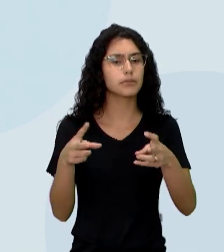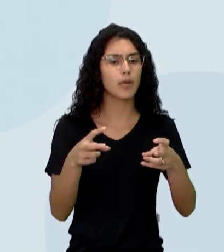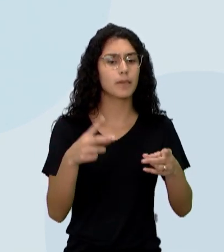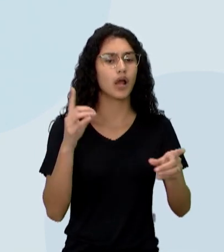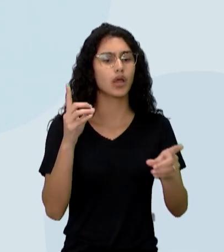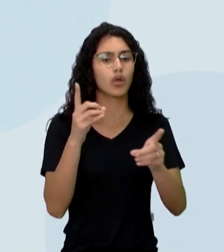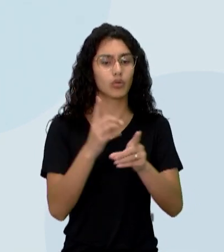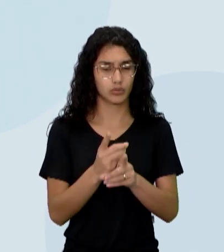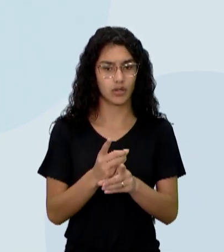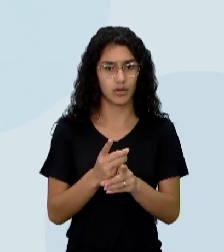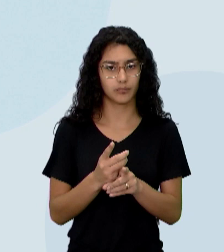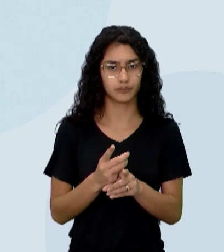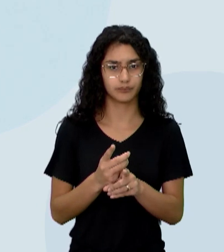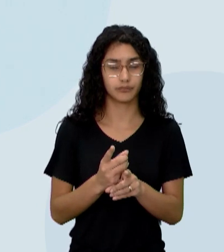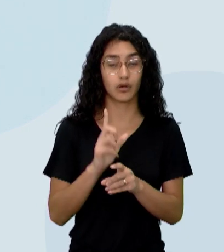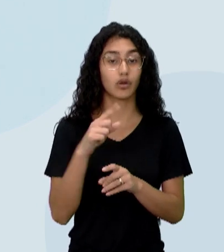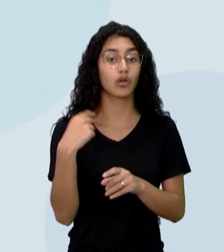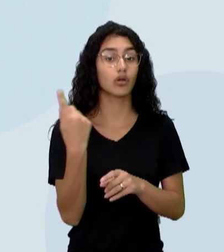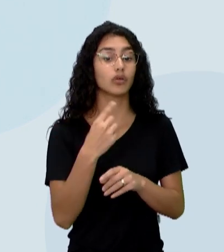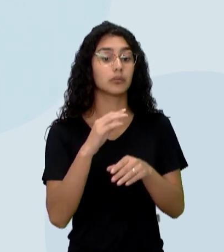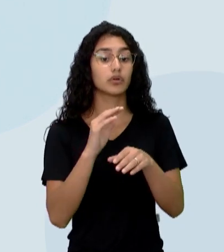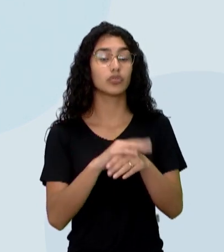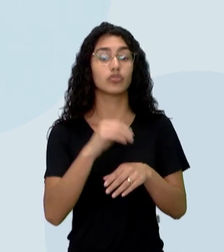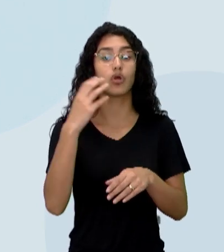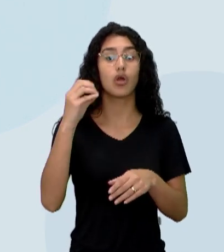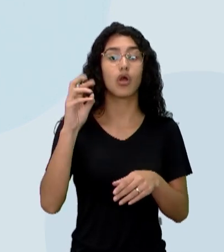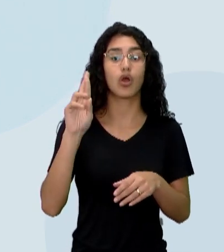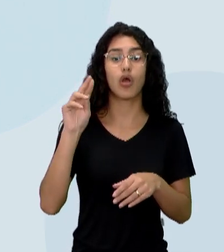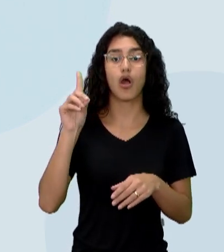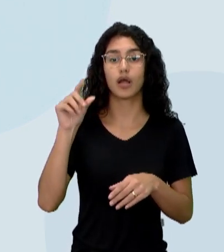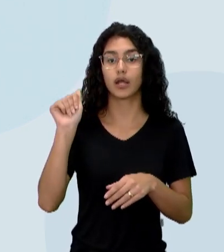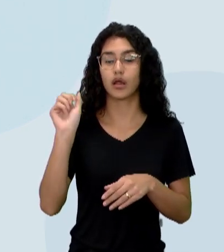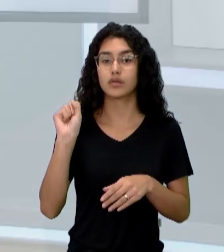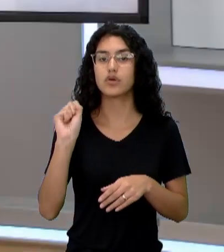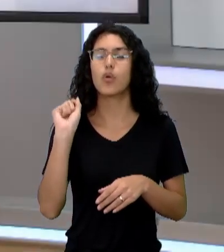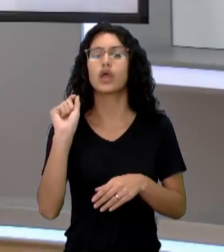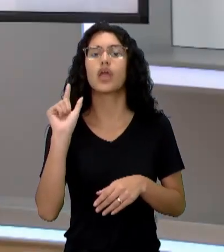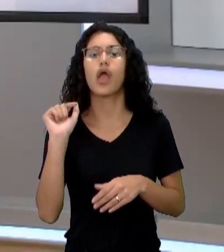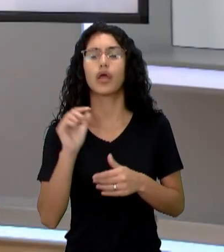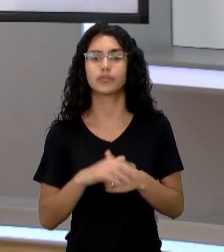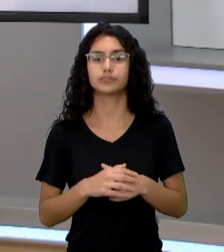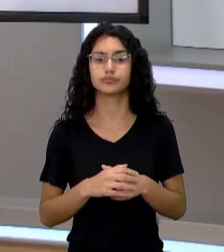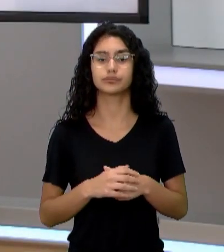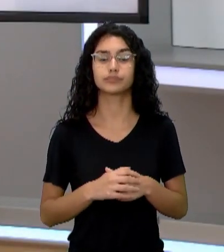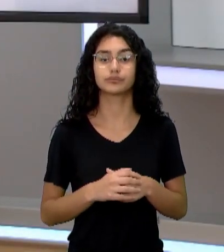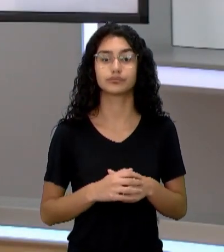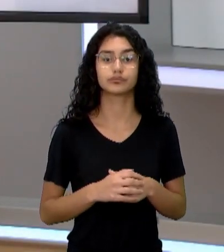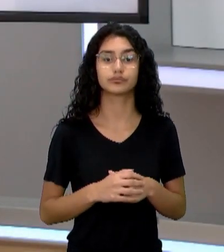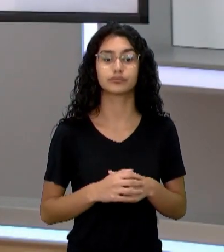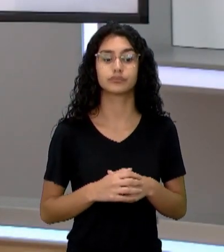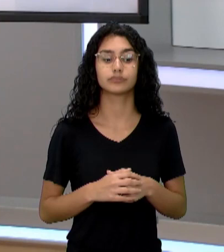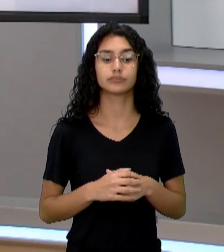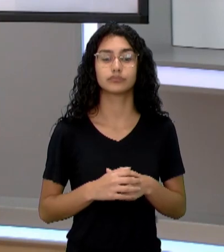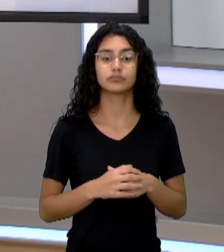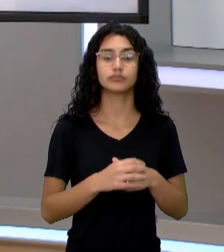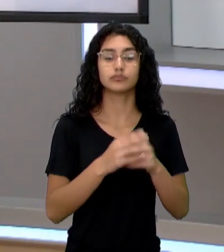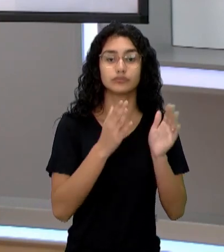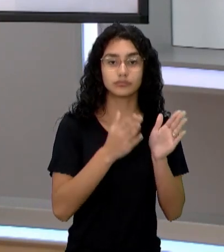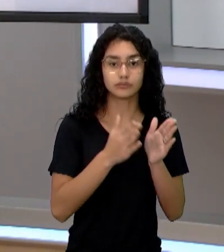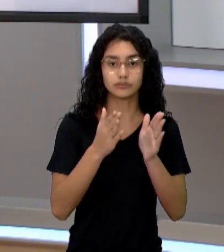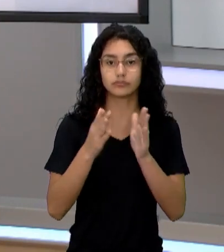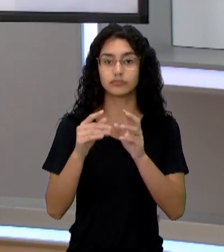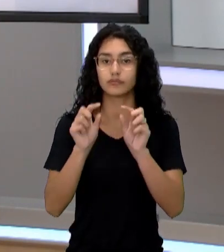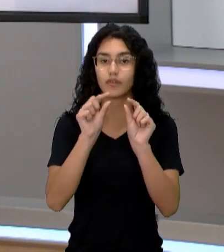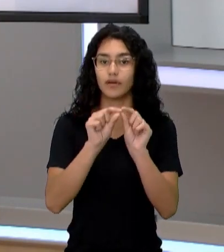nesse desenho aí é o que nós chamamos de cordas. O que são cordas, né? Cordas são segmentos de